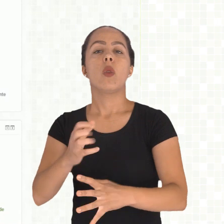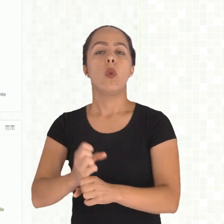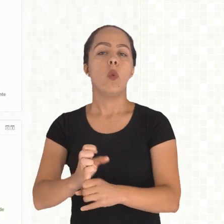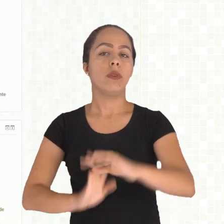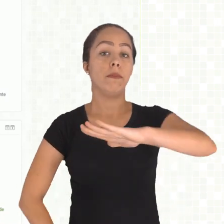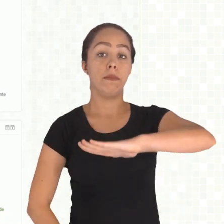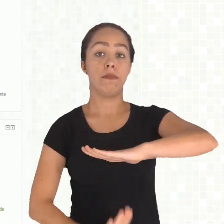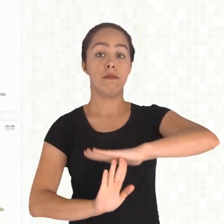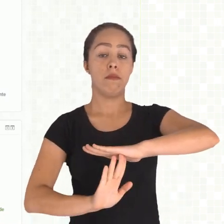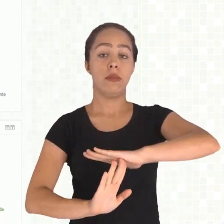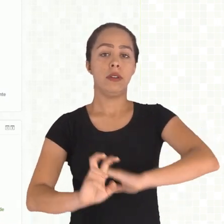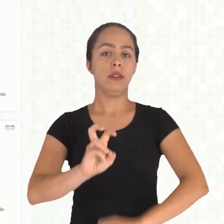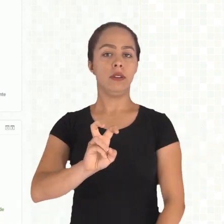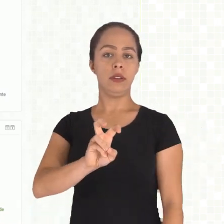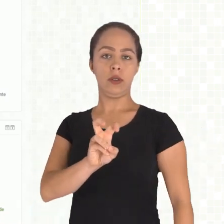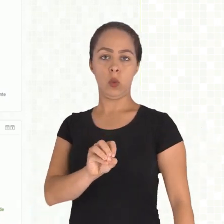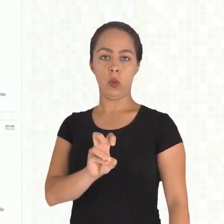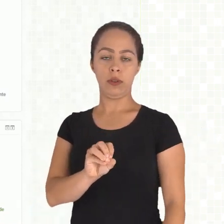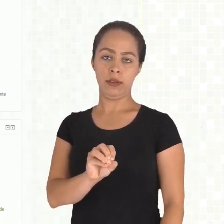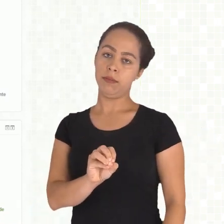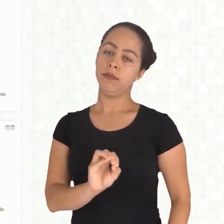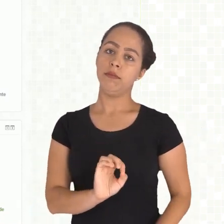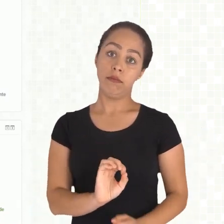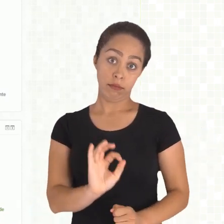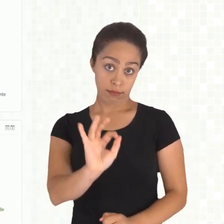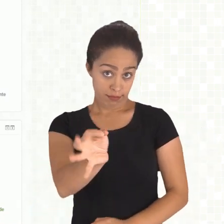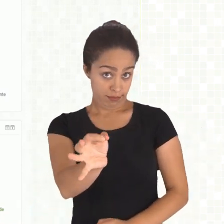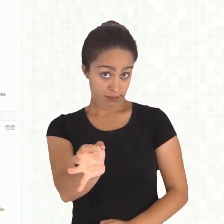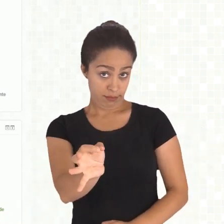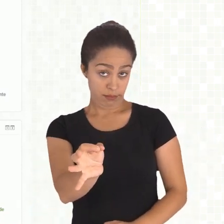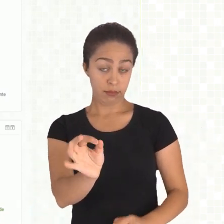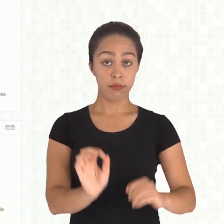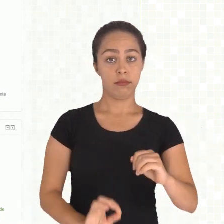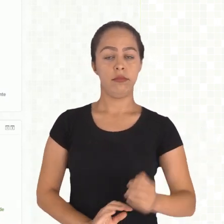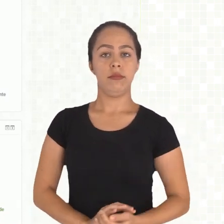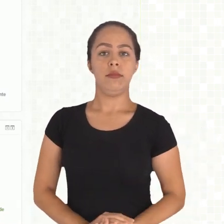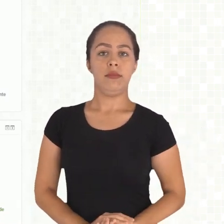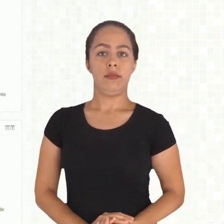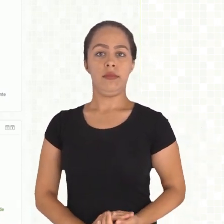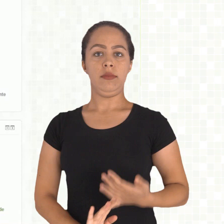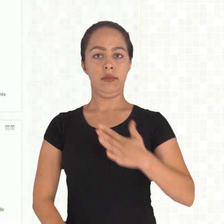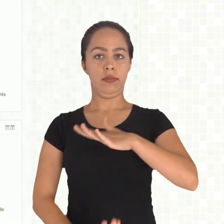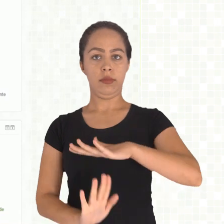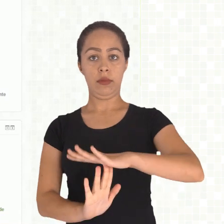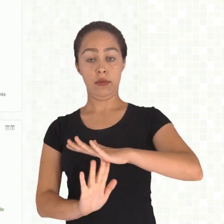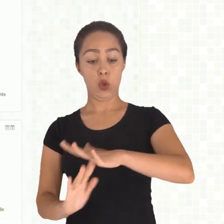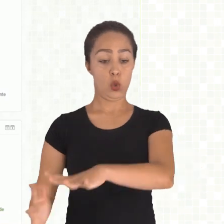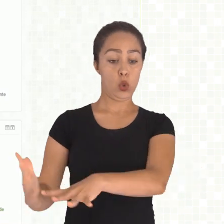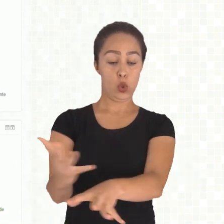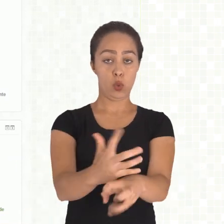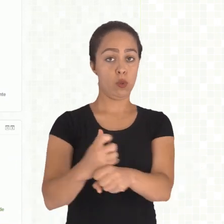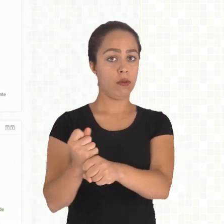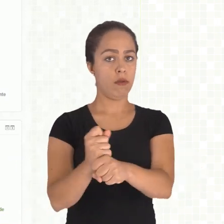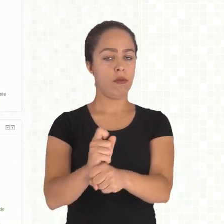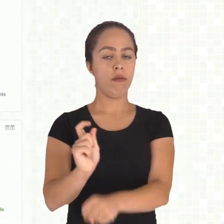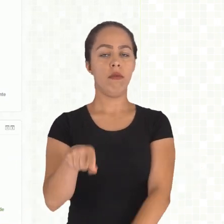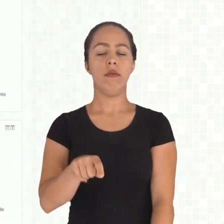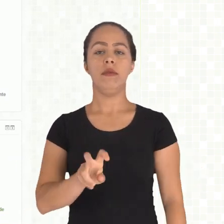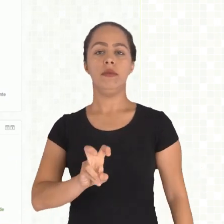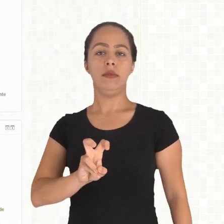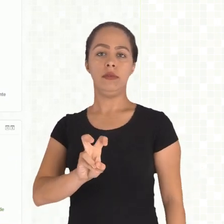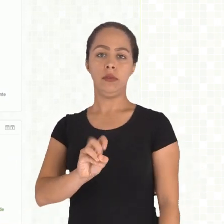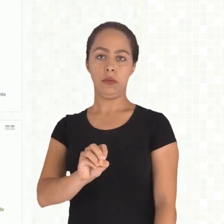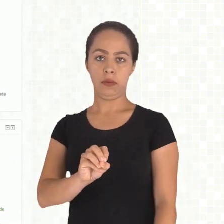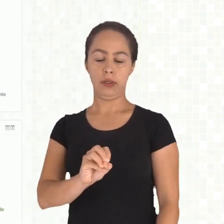máxima é 50 pontos, então você vai colocar 50 aqui, tá certo? O total dessa categoria, entre a prova e a sua substitutiva, a